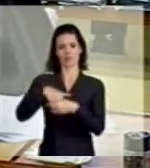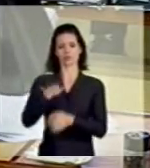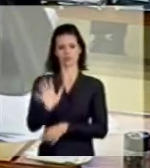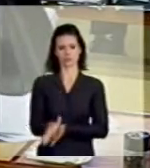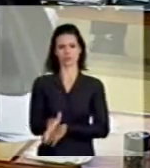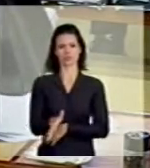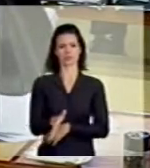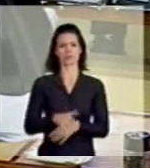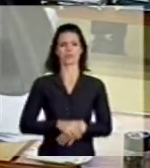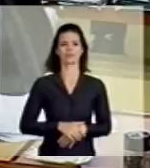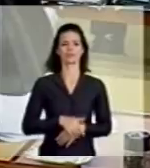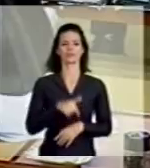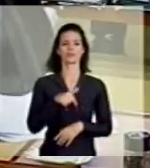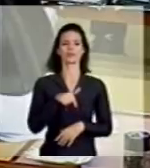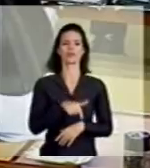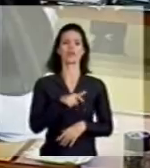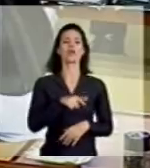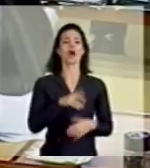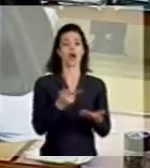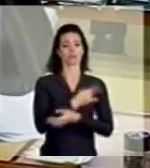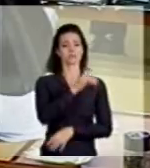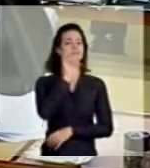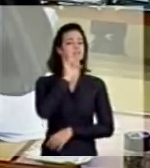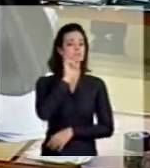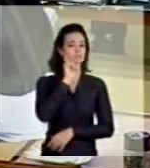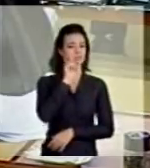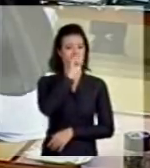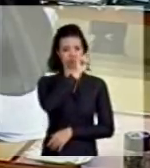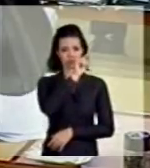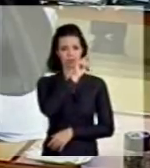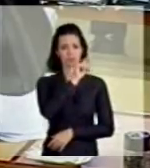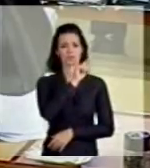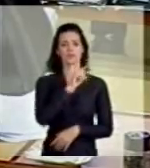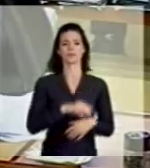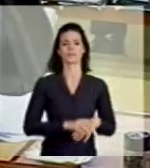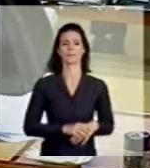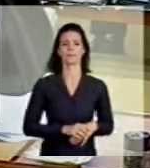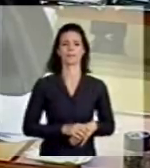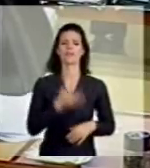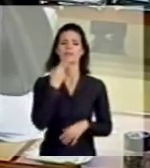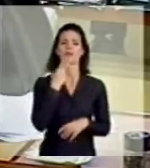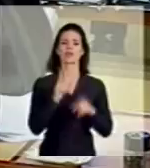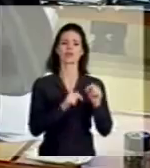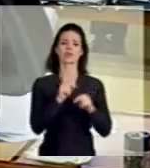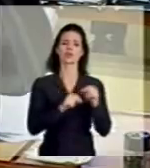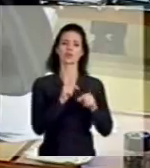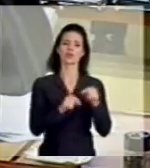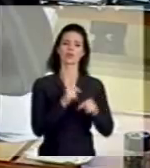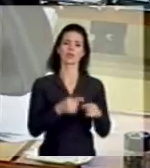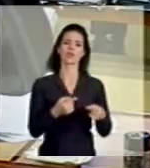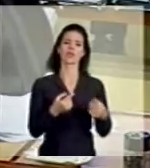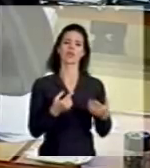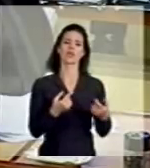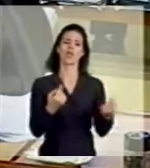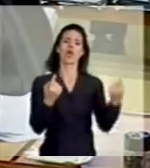foi multicitada, a Corte Interamericana de Direitos Humanos, na opinião consultiva 24, afirmou que viola o direito humano